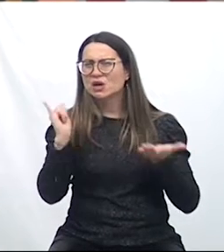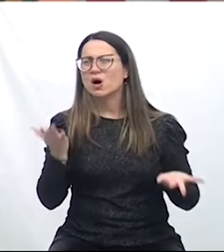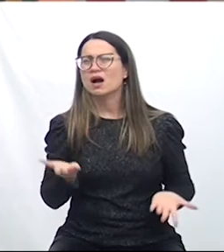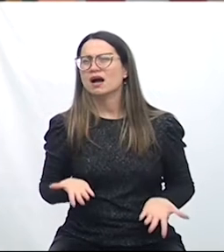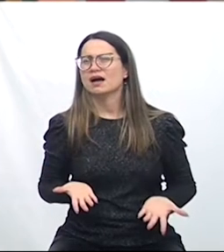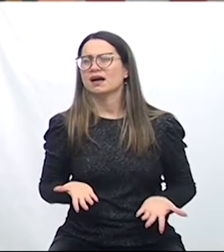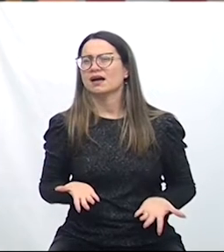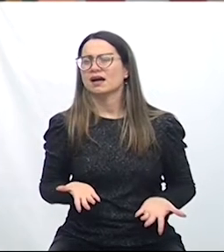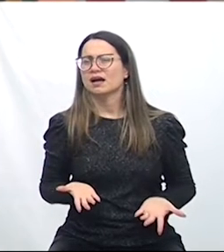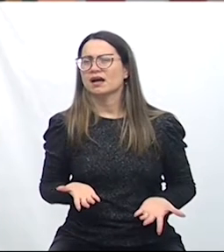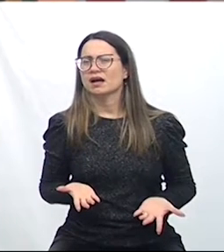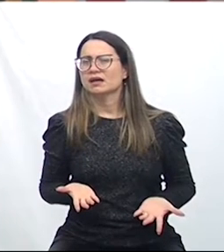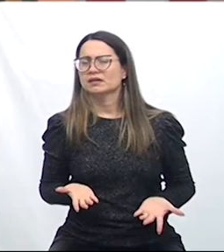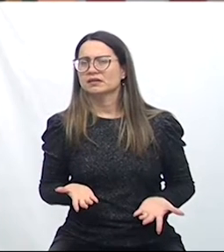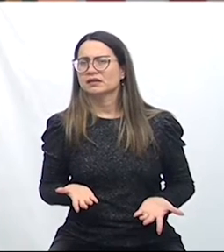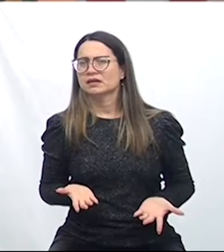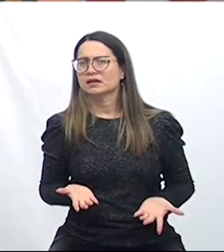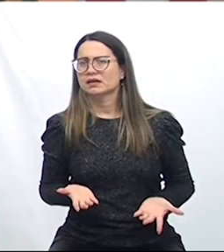drogas.